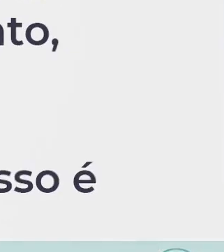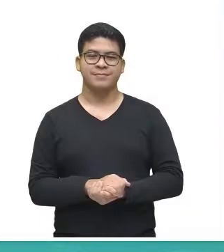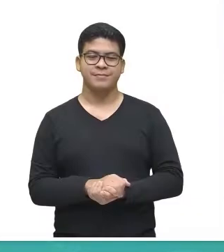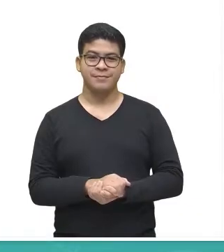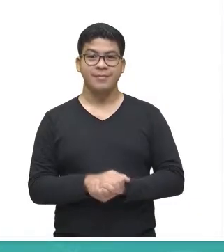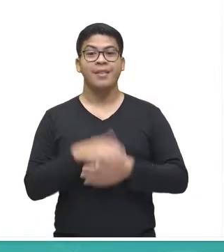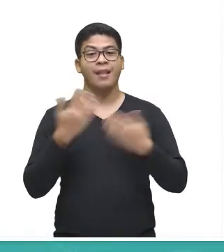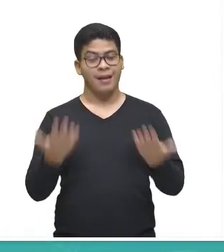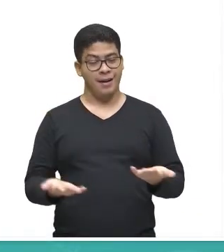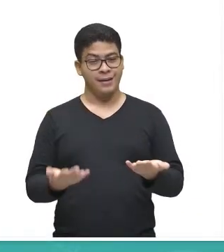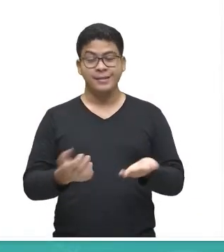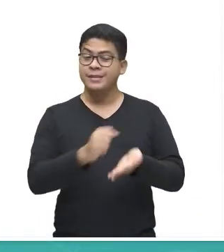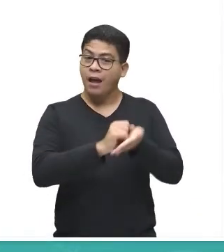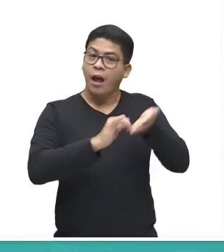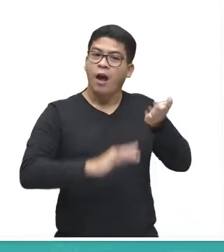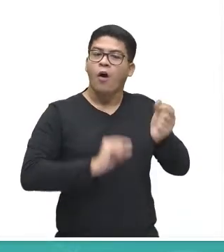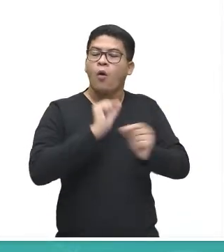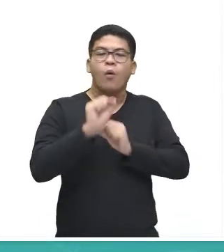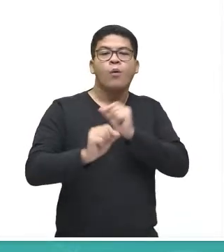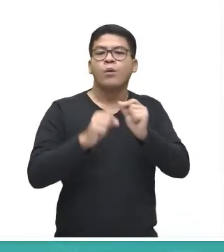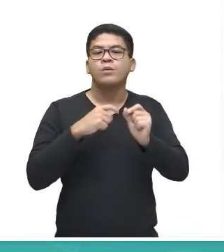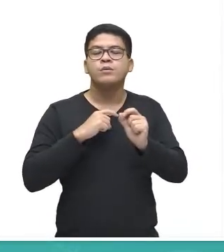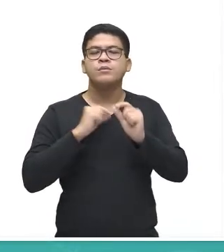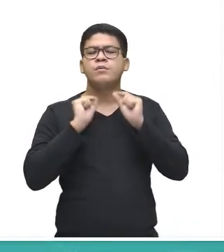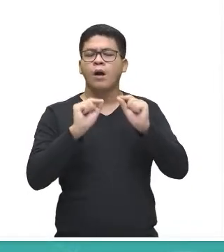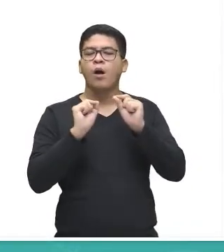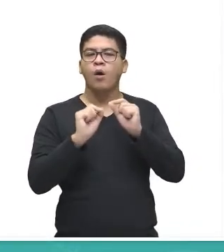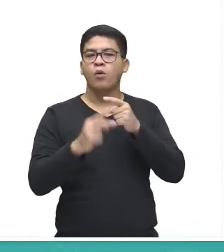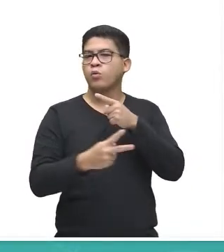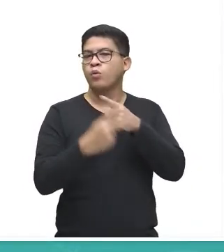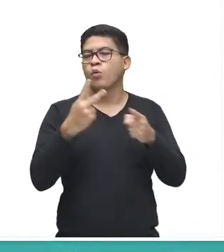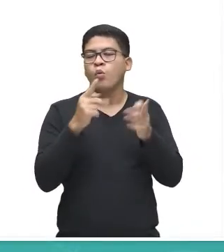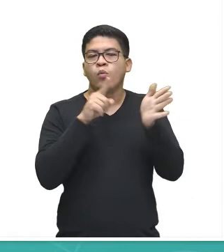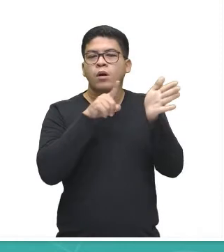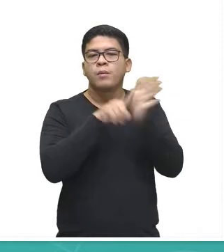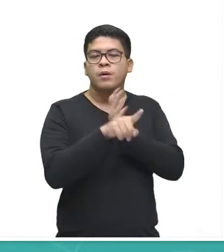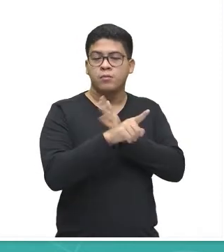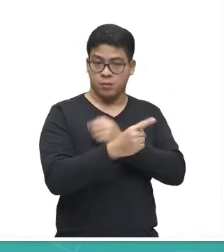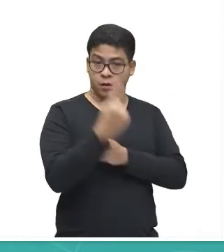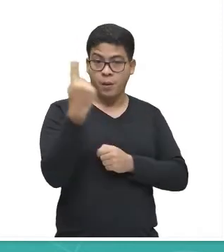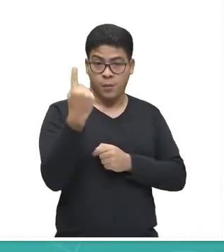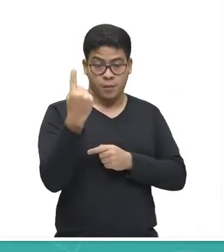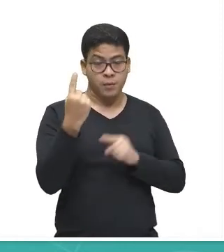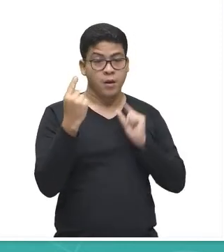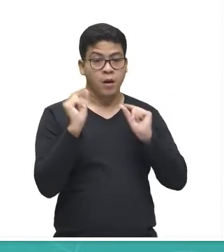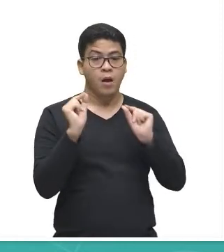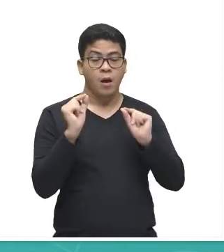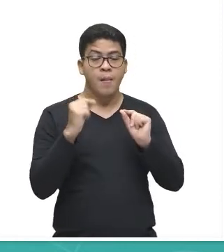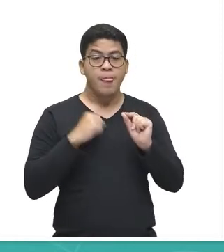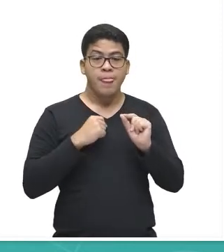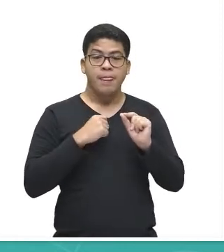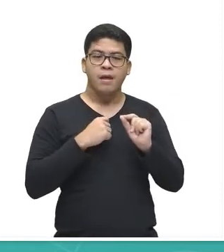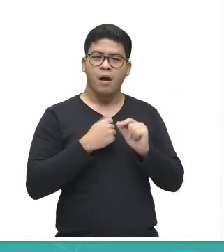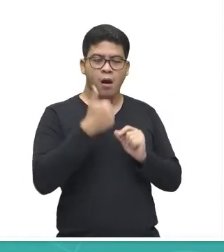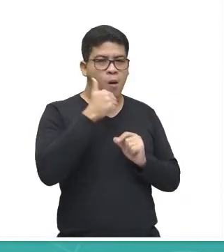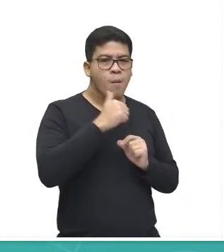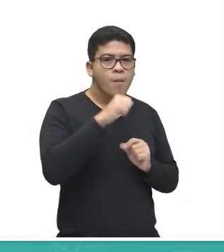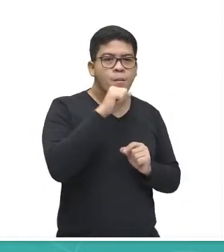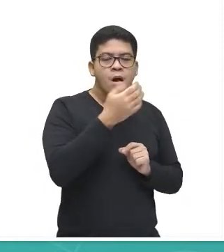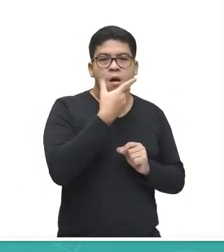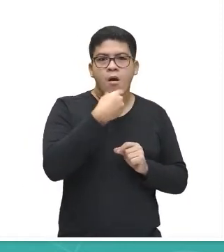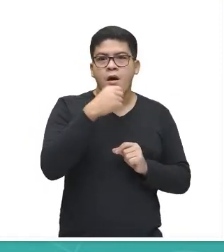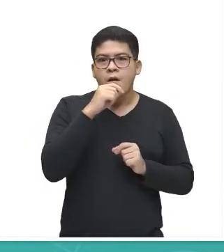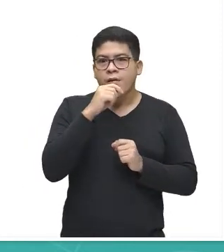Bem, então a dinâmica de hoje nós trazemos duas questões para vocês. Na questão 1, ela tem o título de Pais e Filhos Adolescentes,